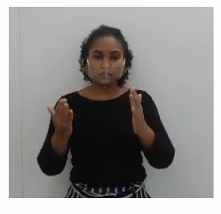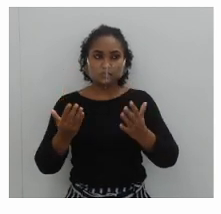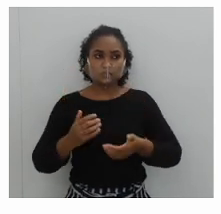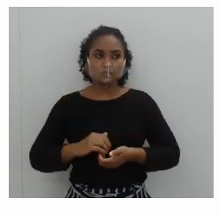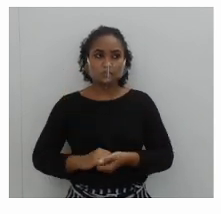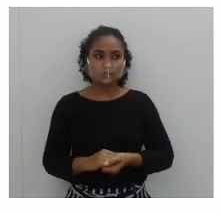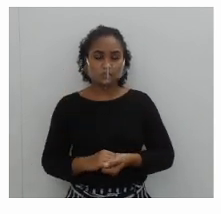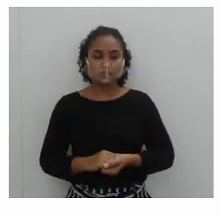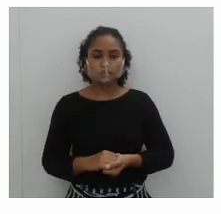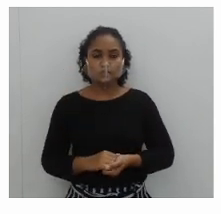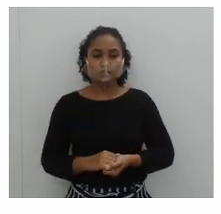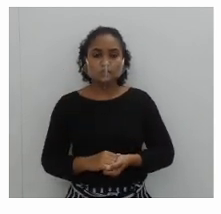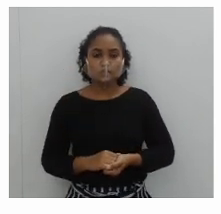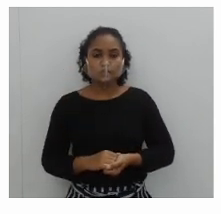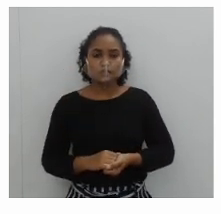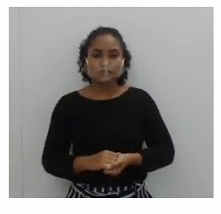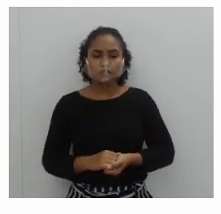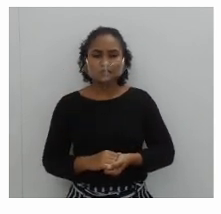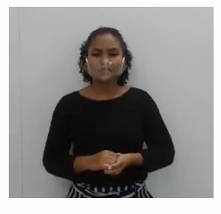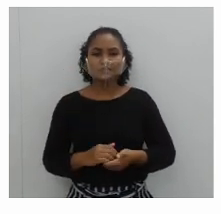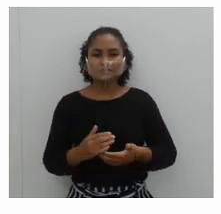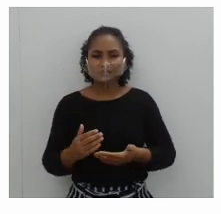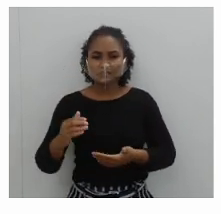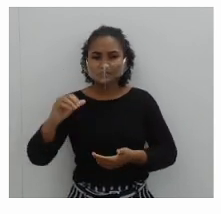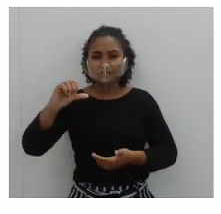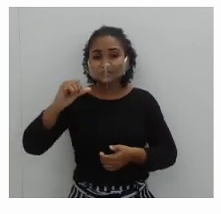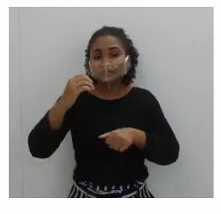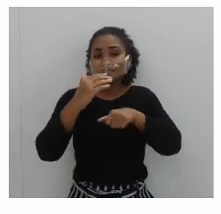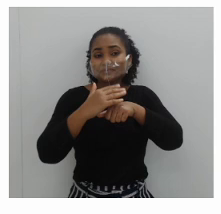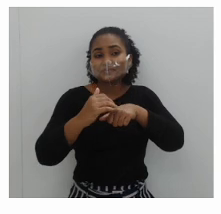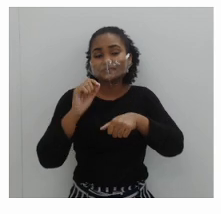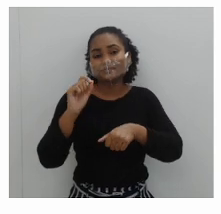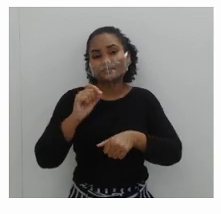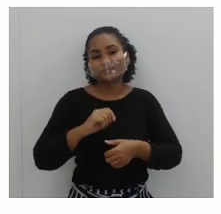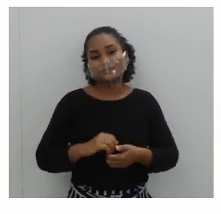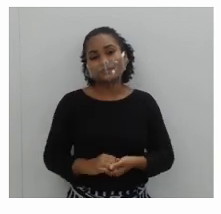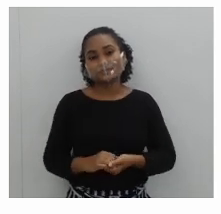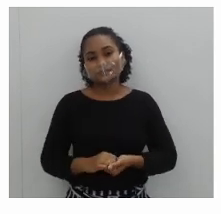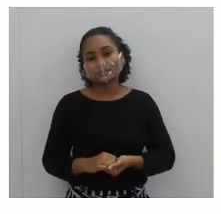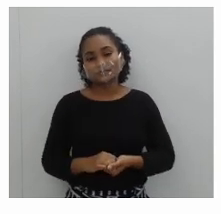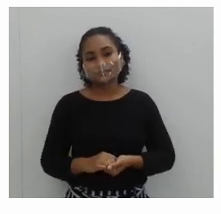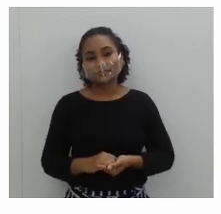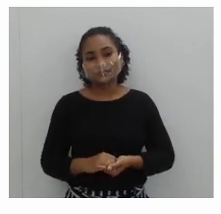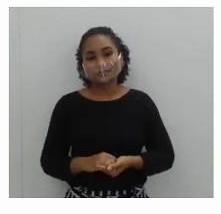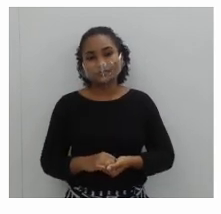nesse poliedro. E um poliedro de 9 faces, como se chama?